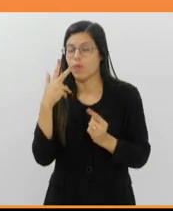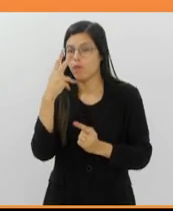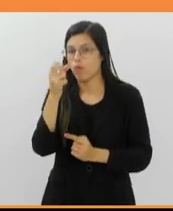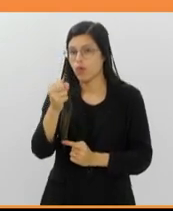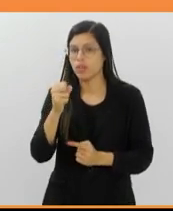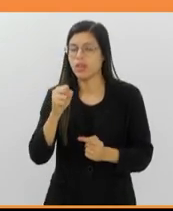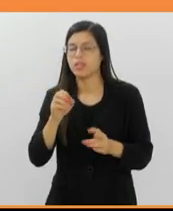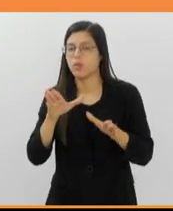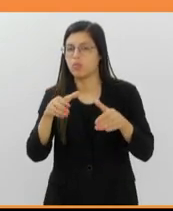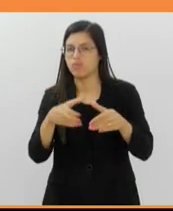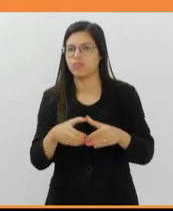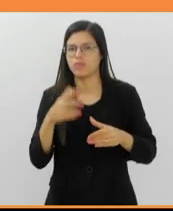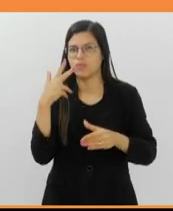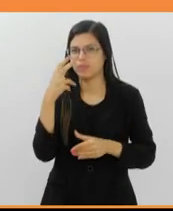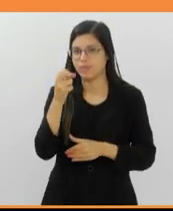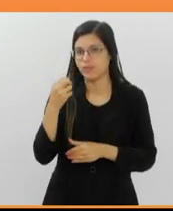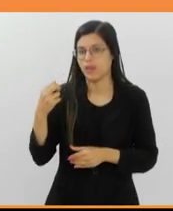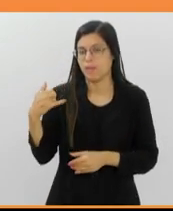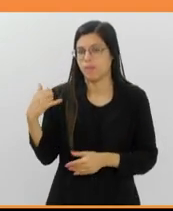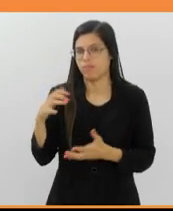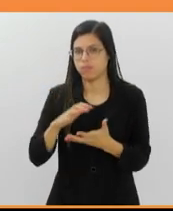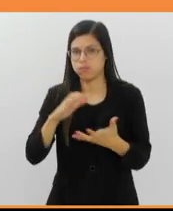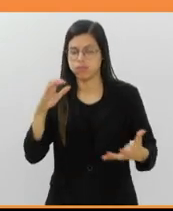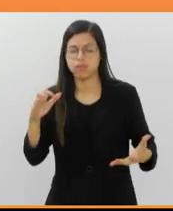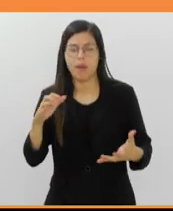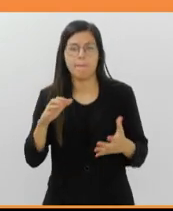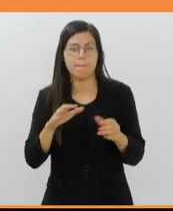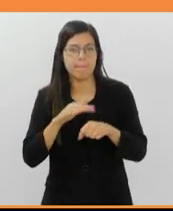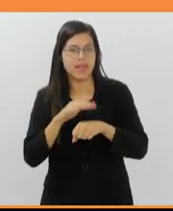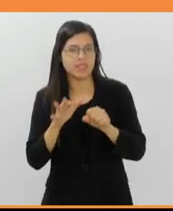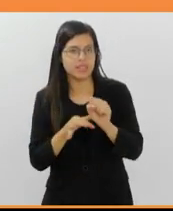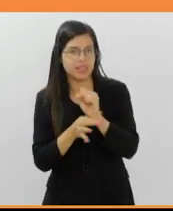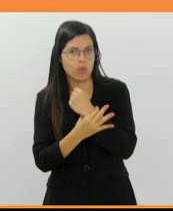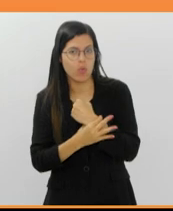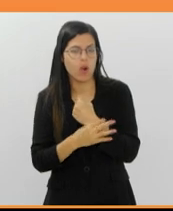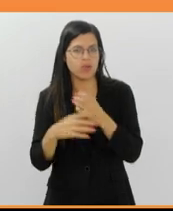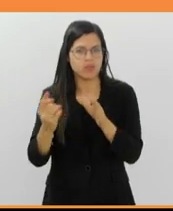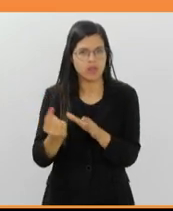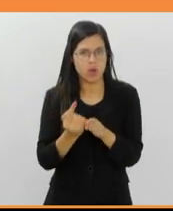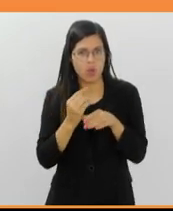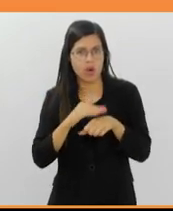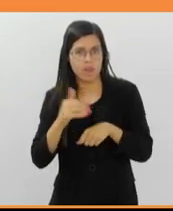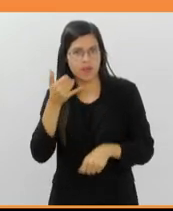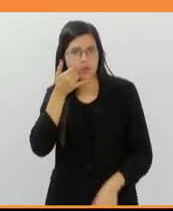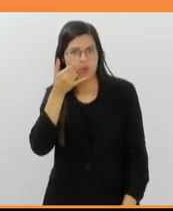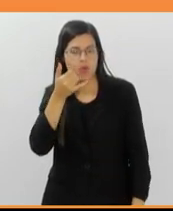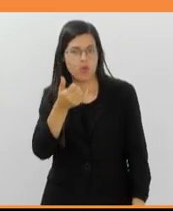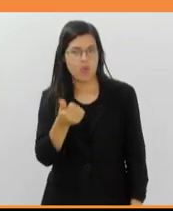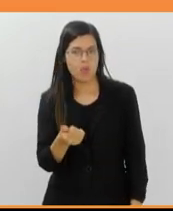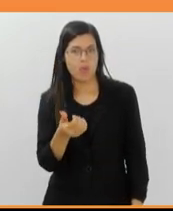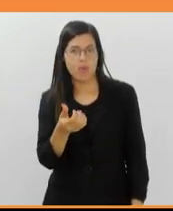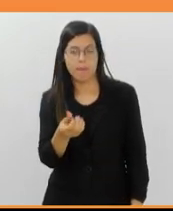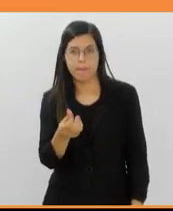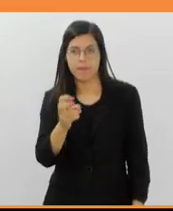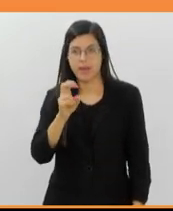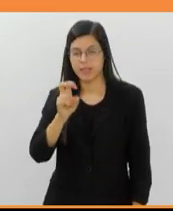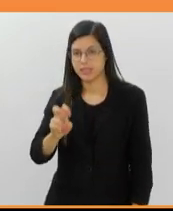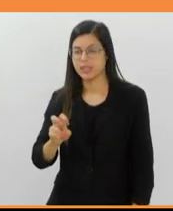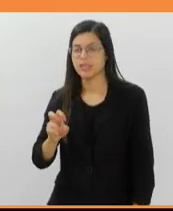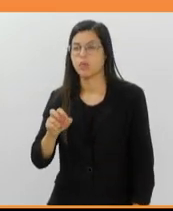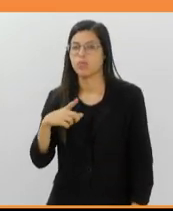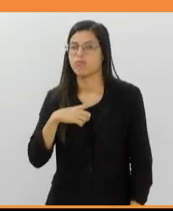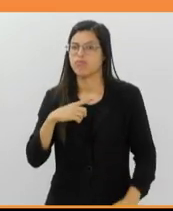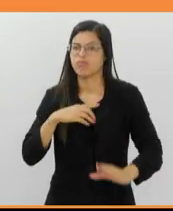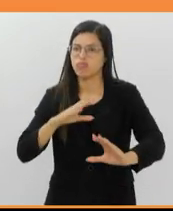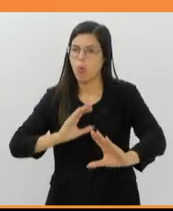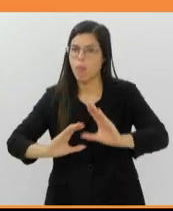atendimento aos idosos, proporcionando mais segurança e acolhimento. O Disque Idoso 165 oferece um canal de